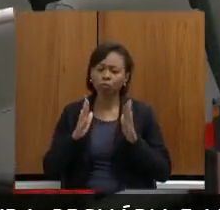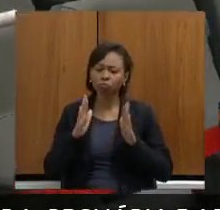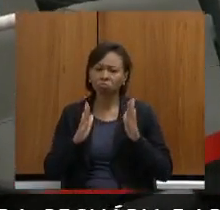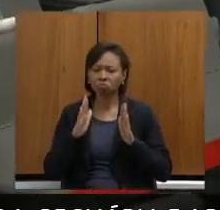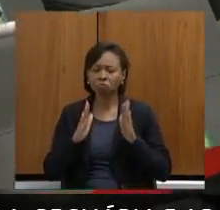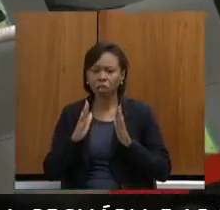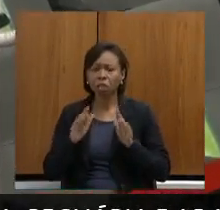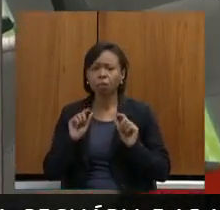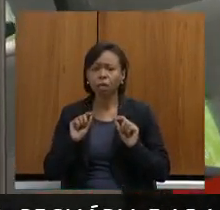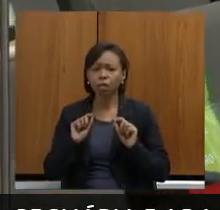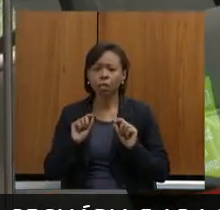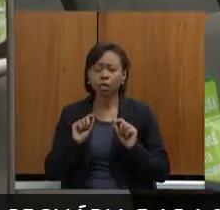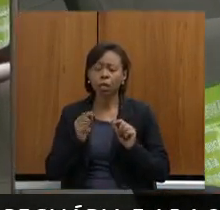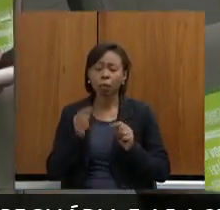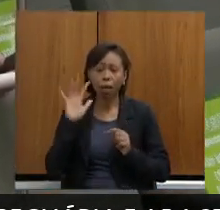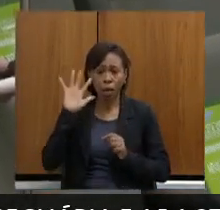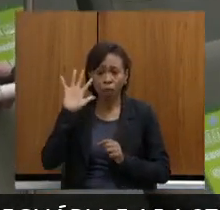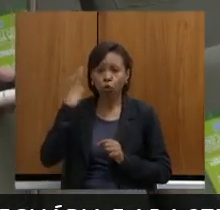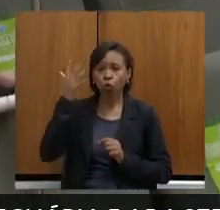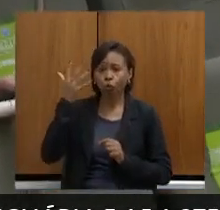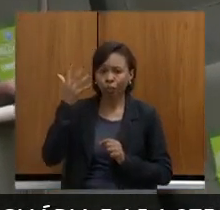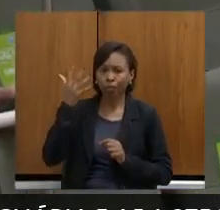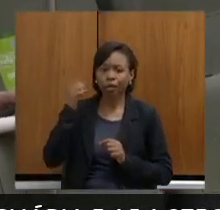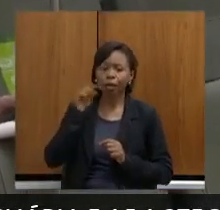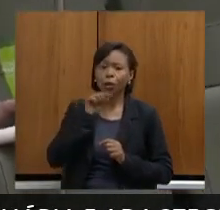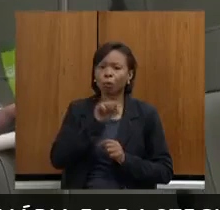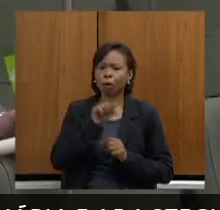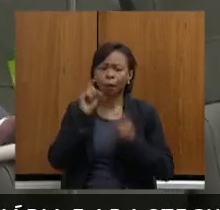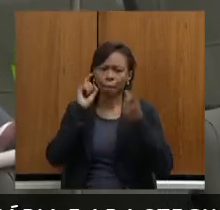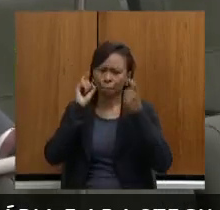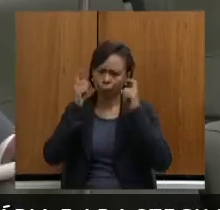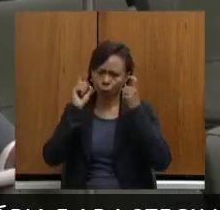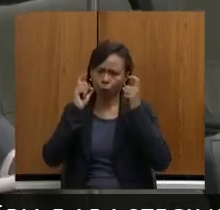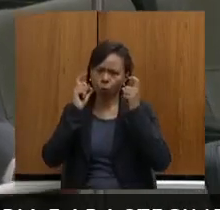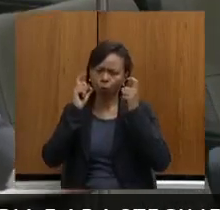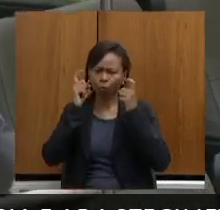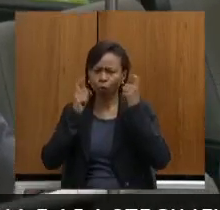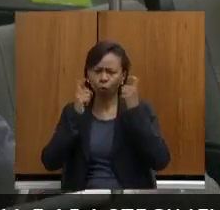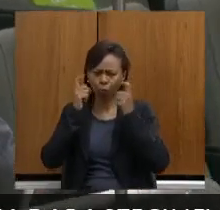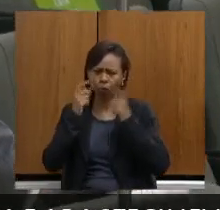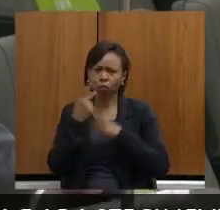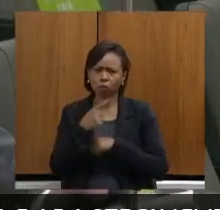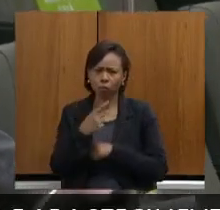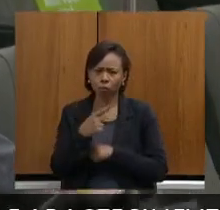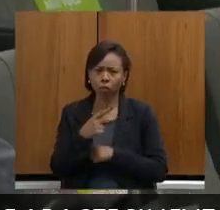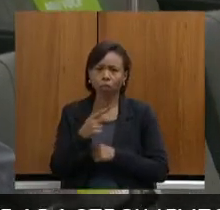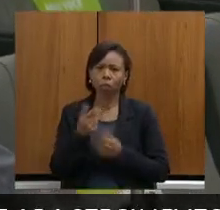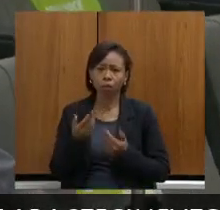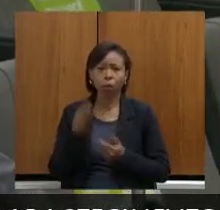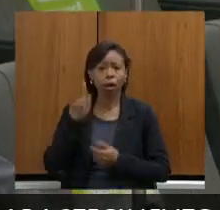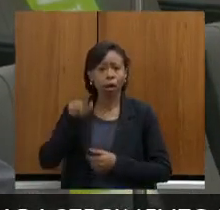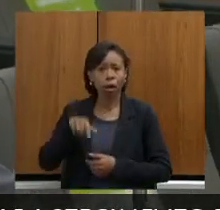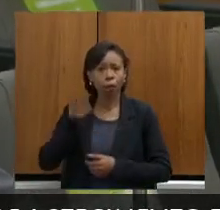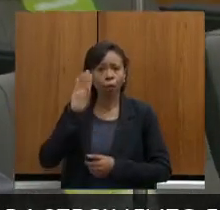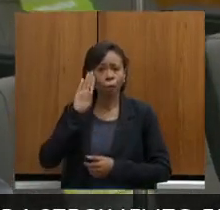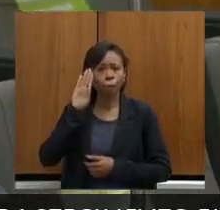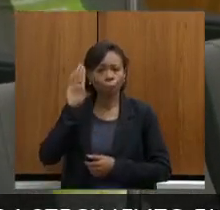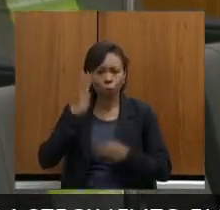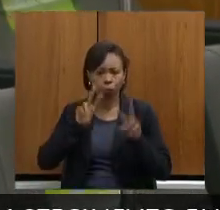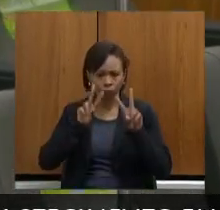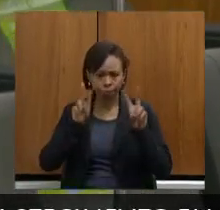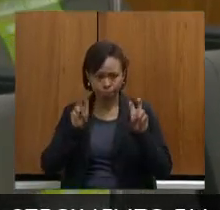caminho para amenizar um pouco a preocupação de todos eles estão essa esse era o principal assunto